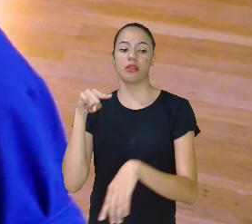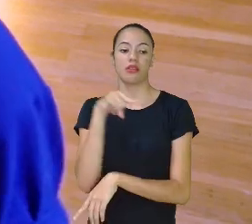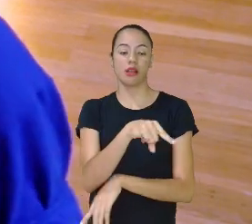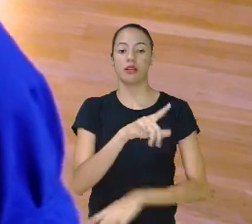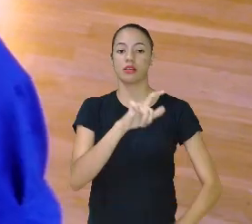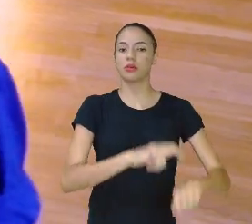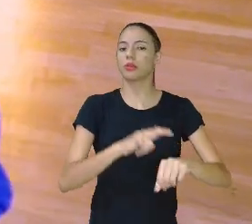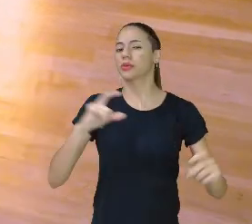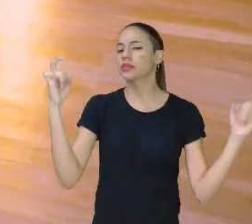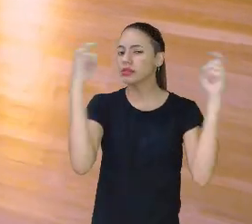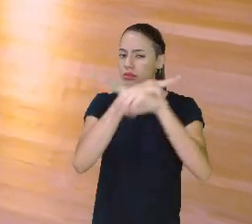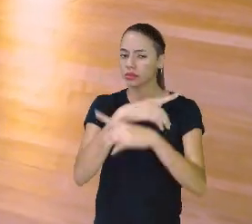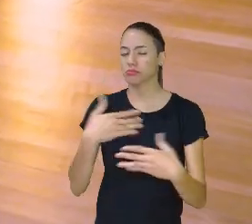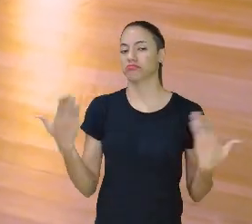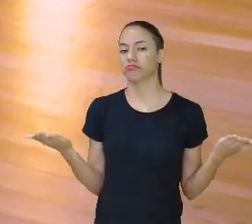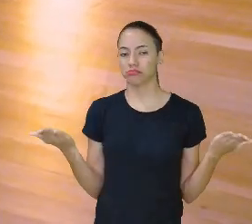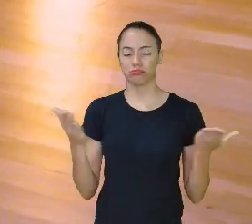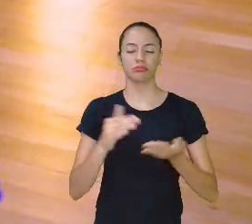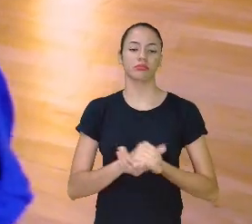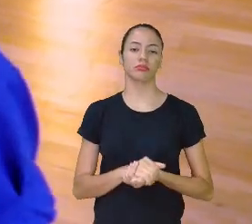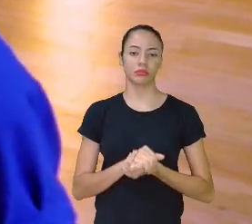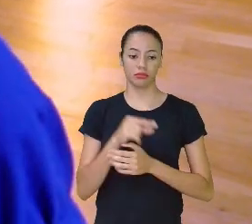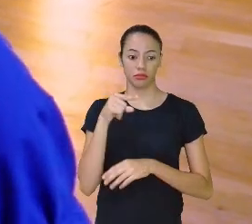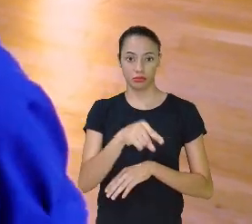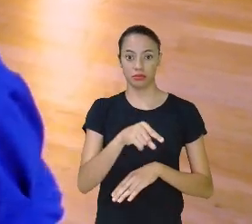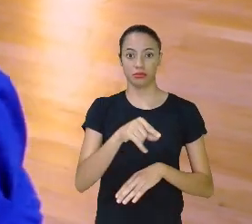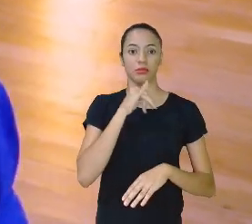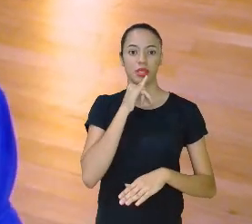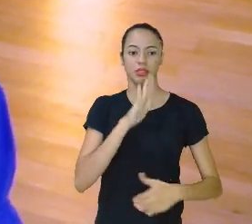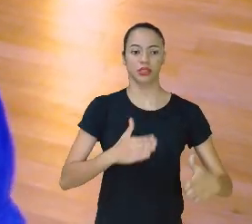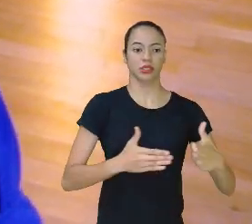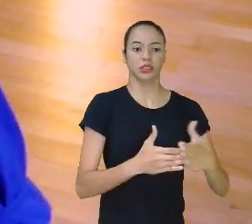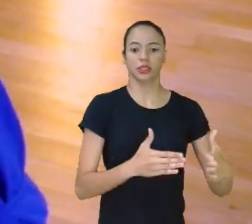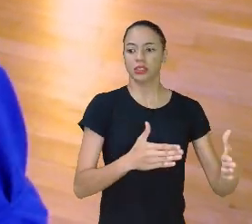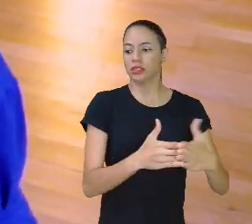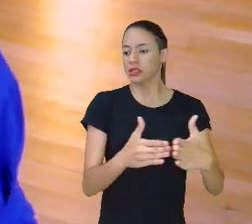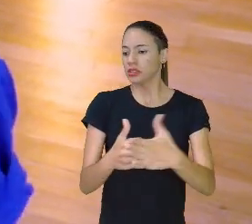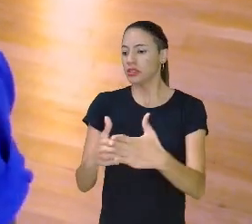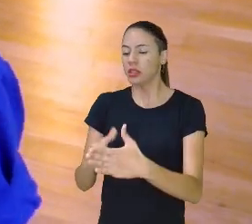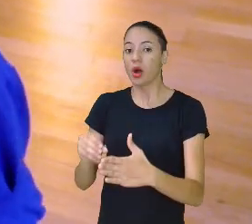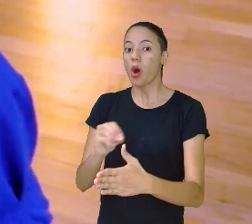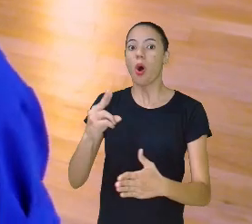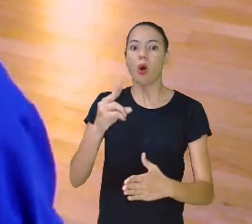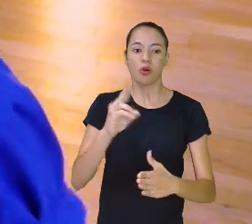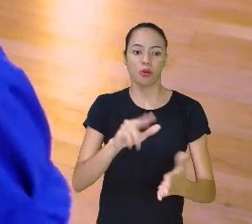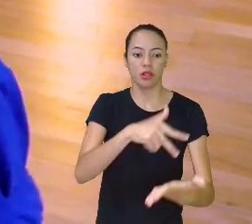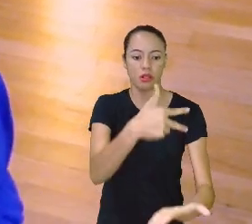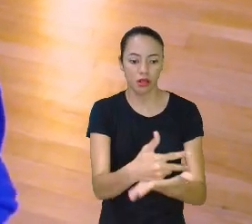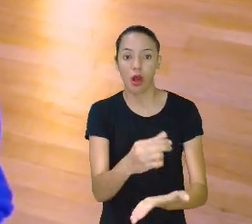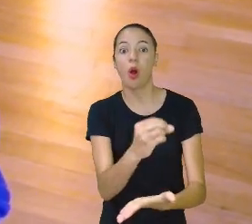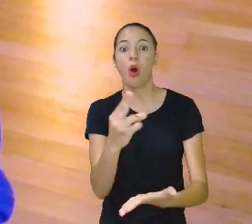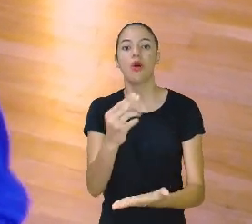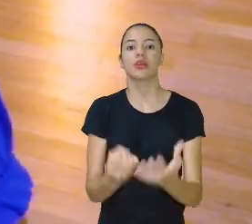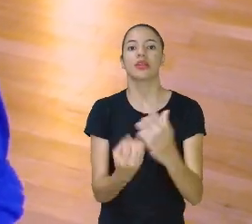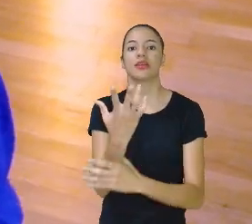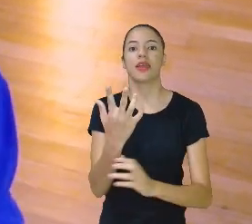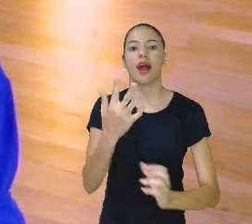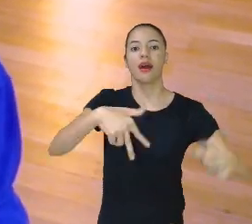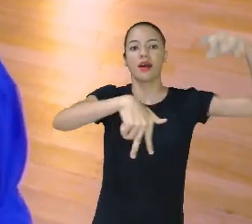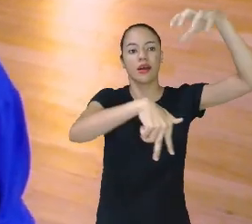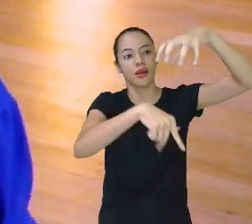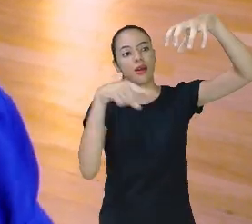tão dificultoso? A gente vai se permitir cair ou vamos criar esses paraquedas coloridos, bonitos, que